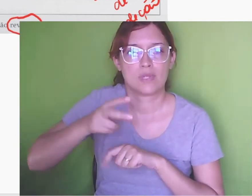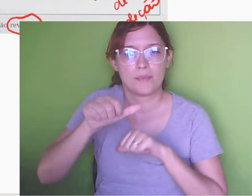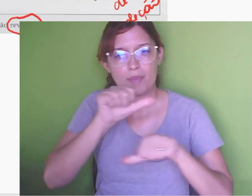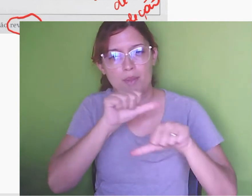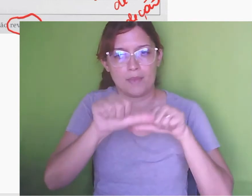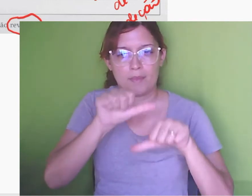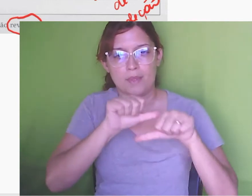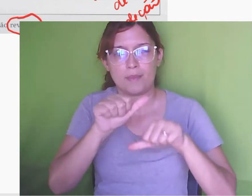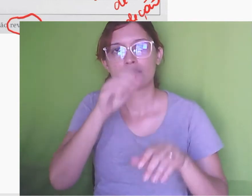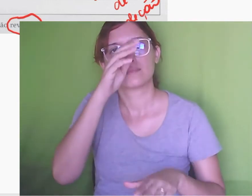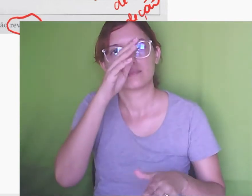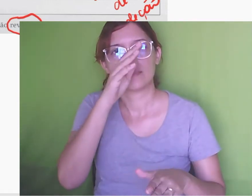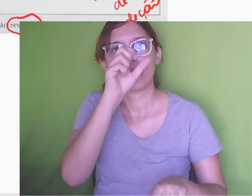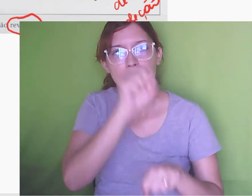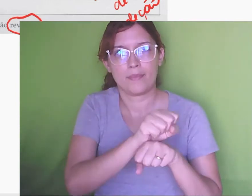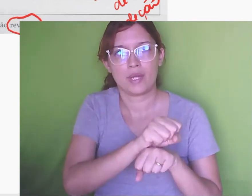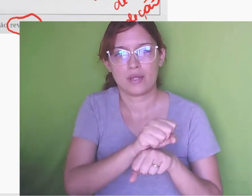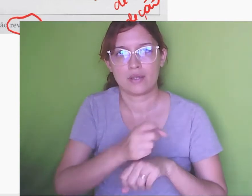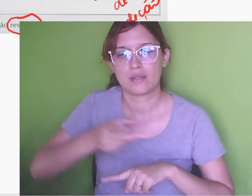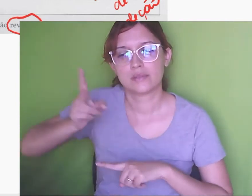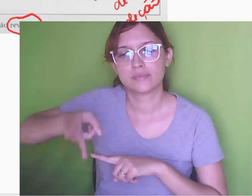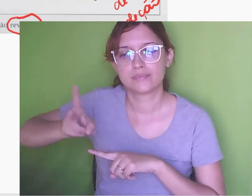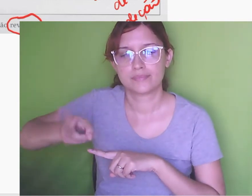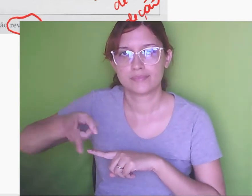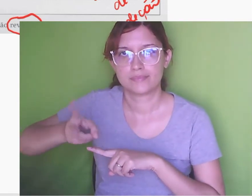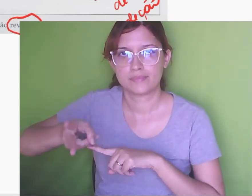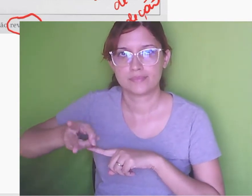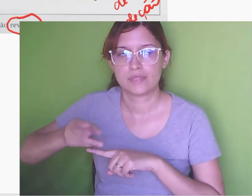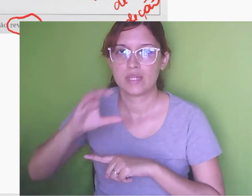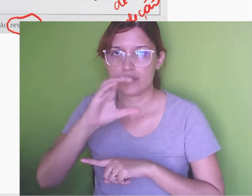corrente alternada para a corrente contínua.